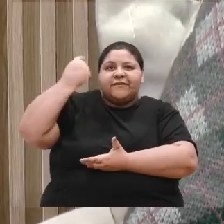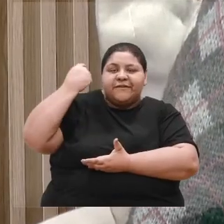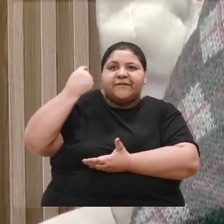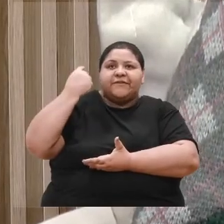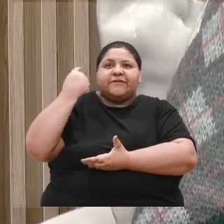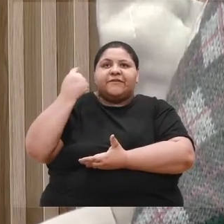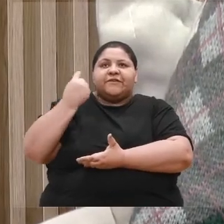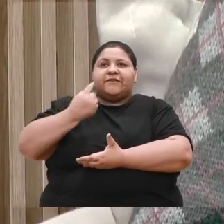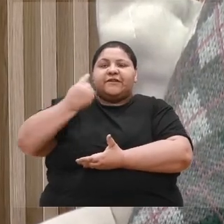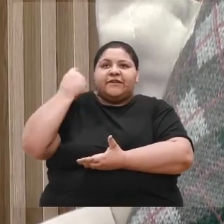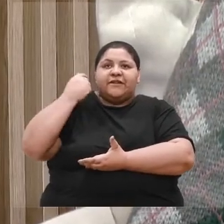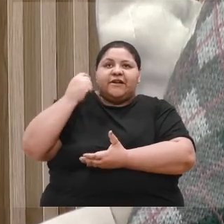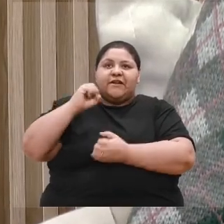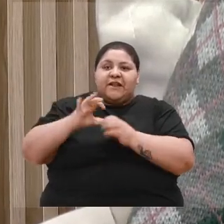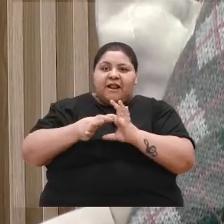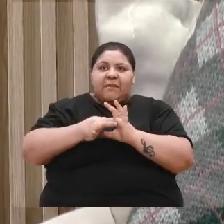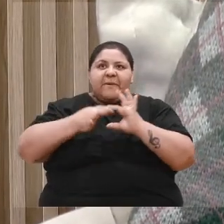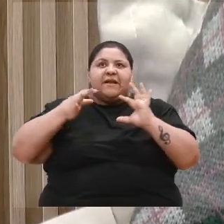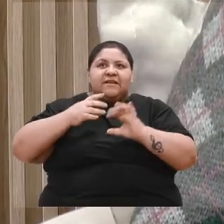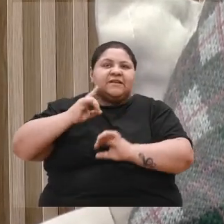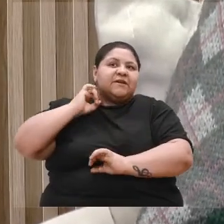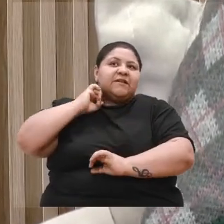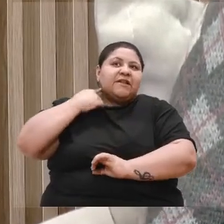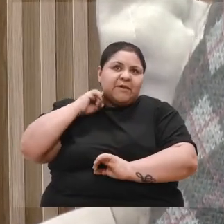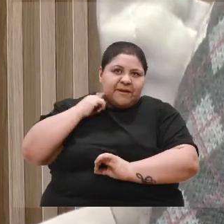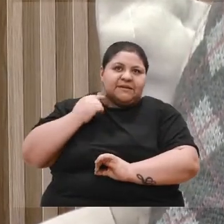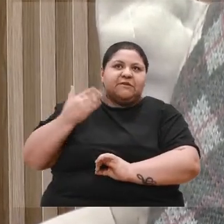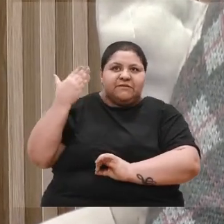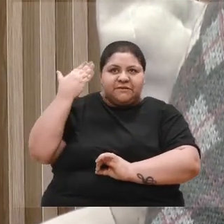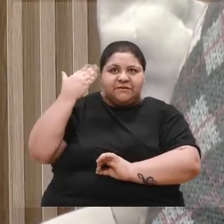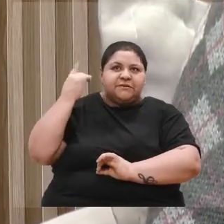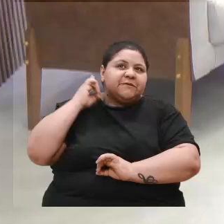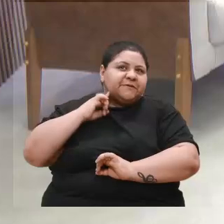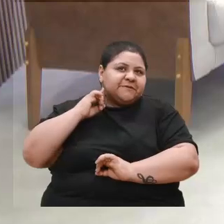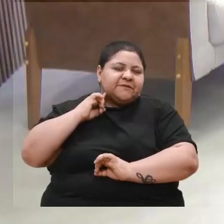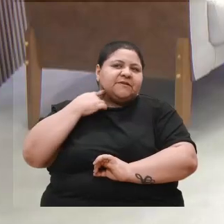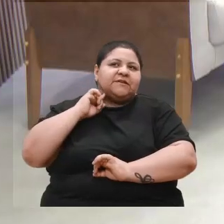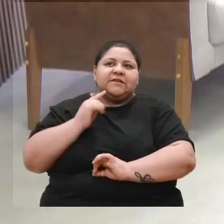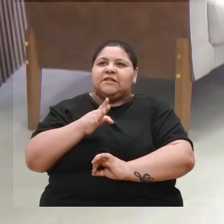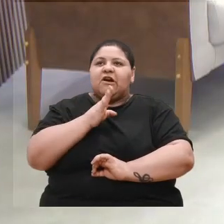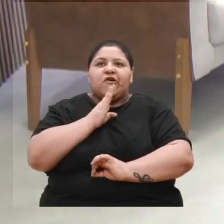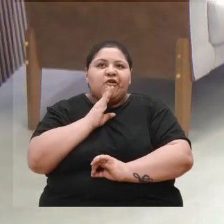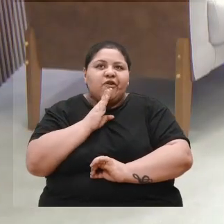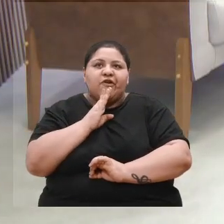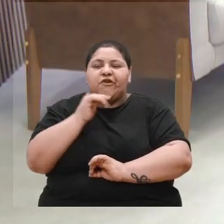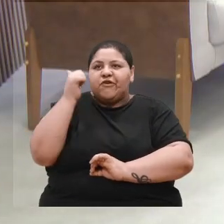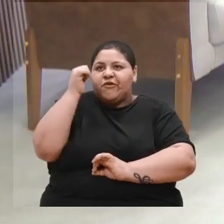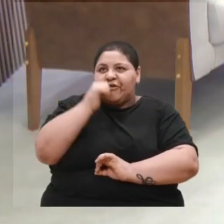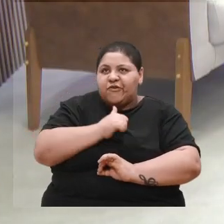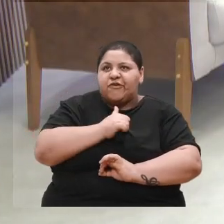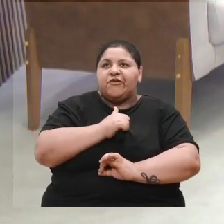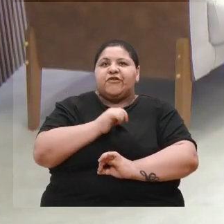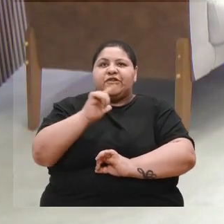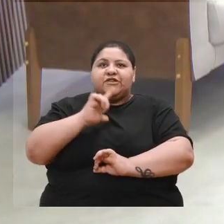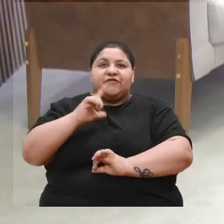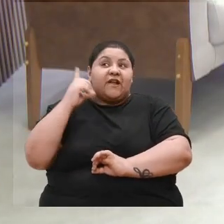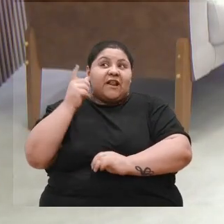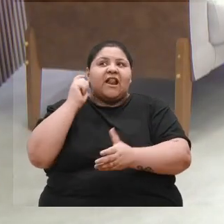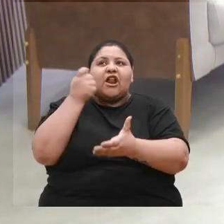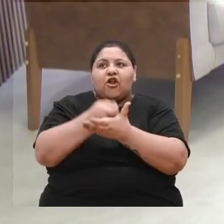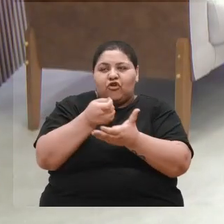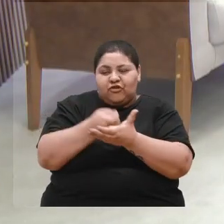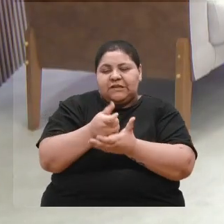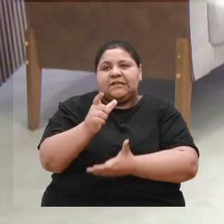na Conjuração Mineira ou Inconfidência Mineira. Mas a gente não conhece as mulheres que estiveram lá naquela